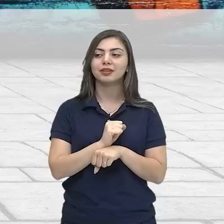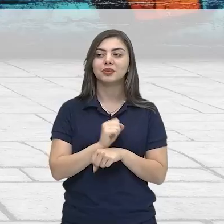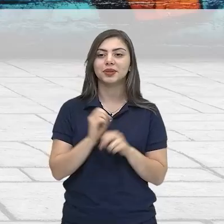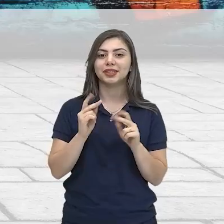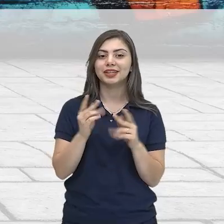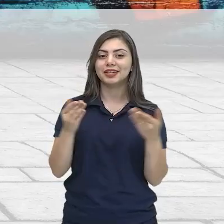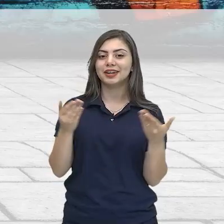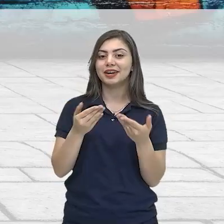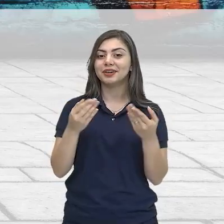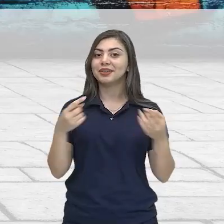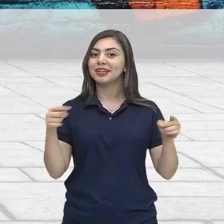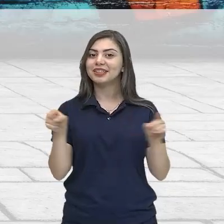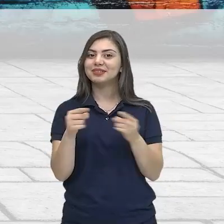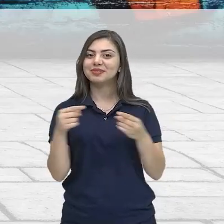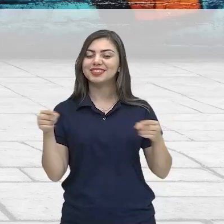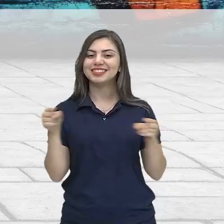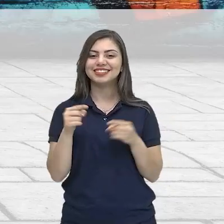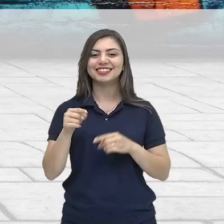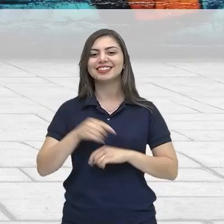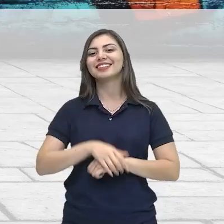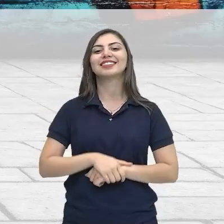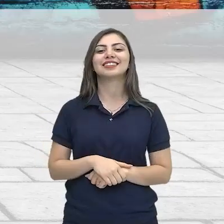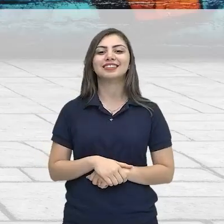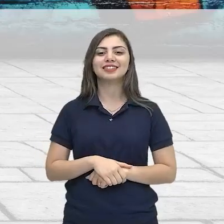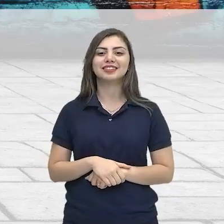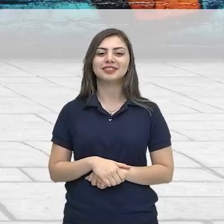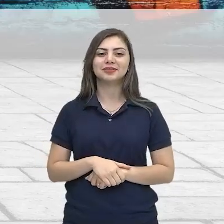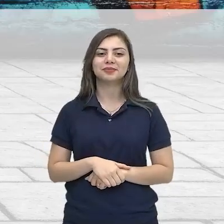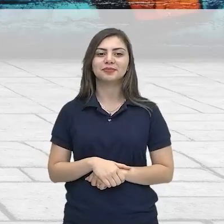solta o som, DJ.